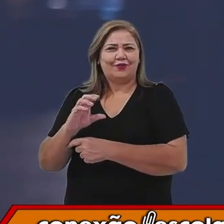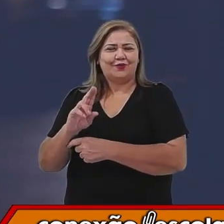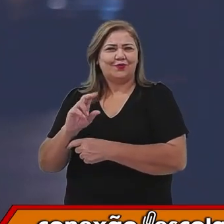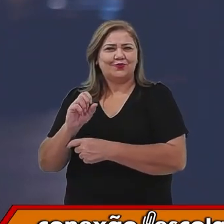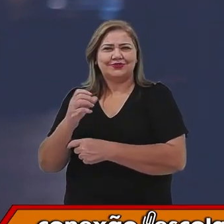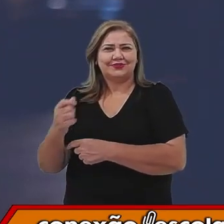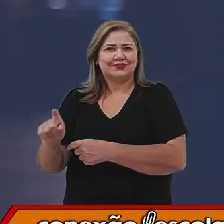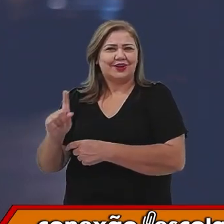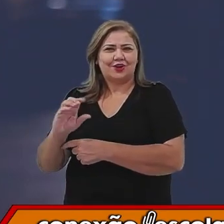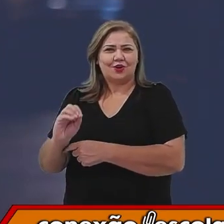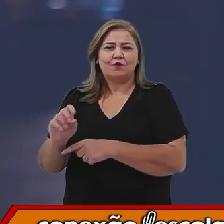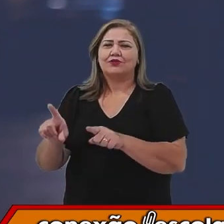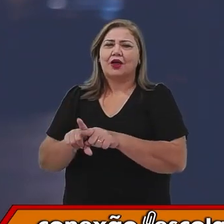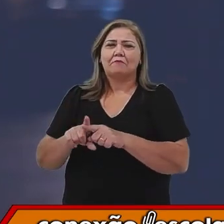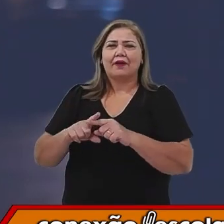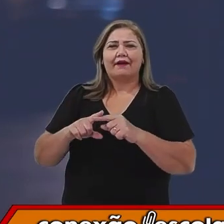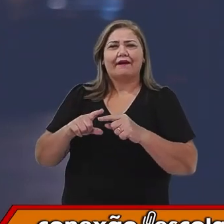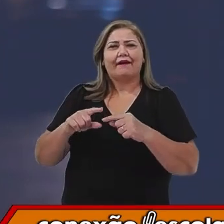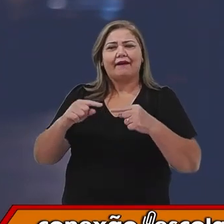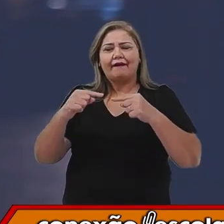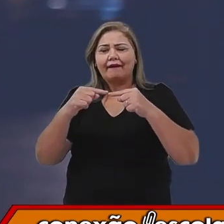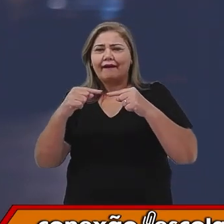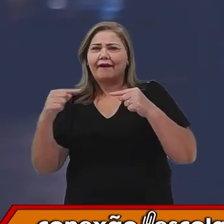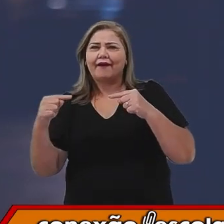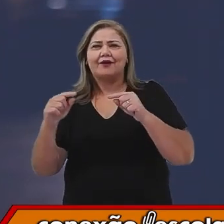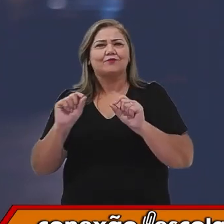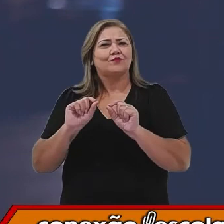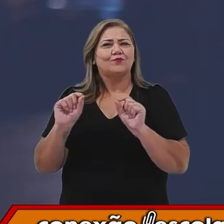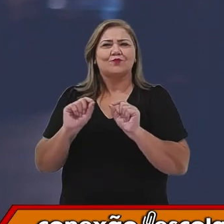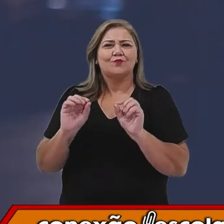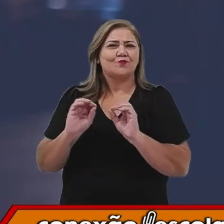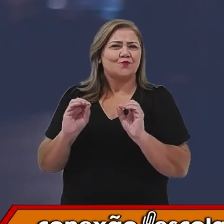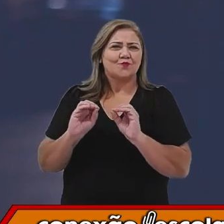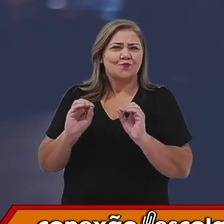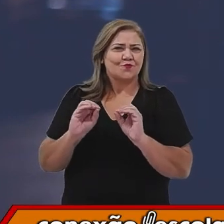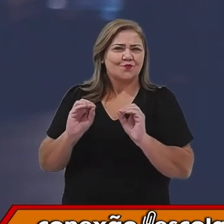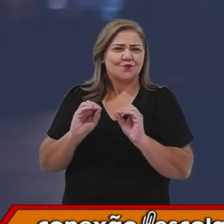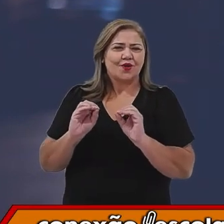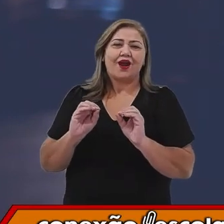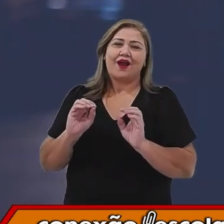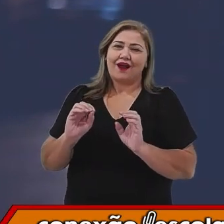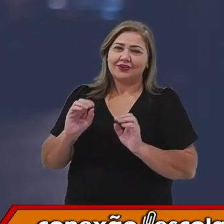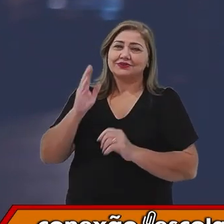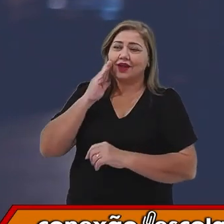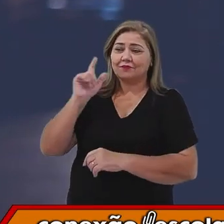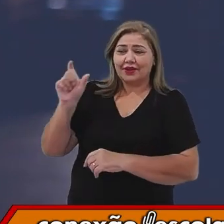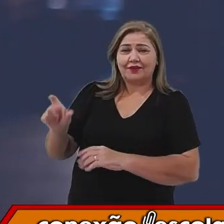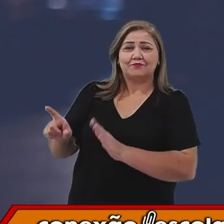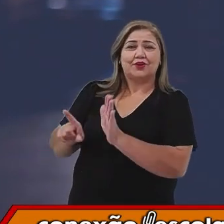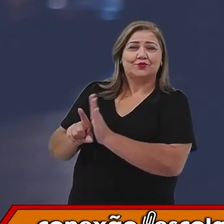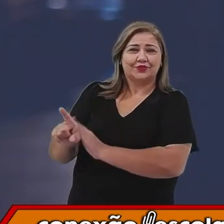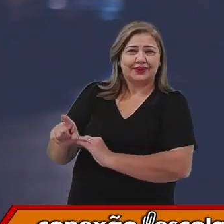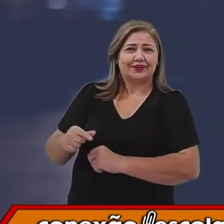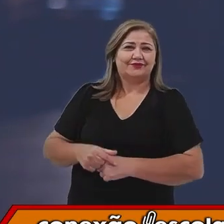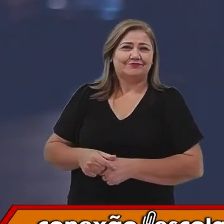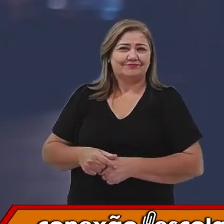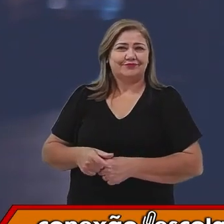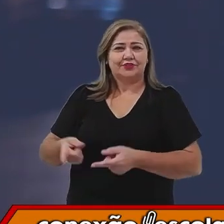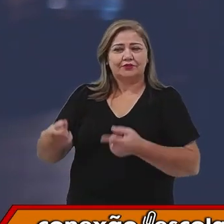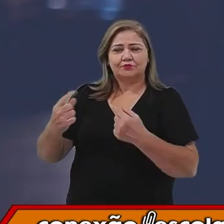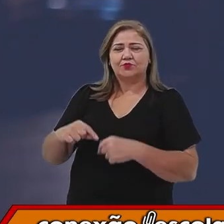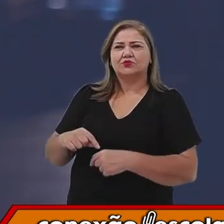aspas, mas nós sabemos que é o personagem perguntando. E logo em seguida ele volta à narração, dizendo o que tinha lá